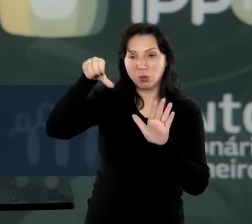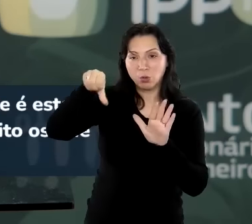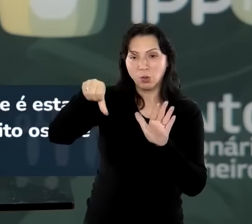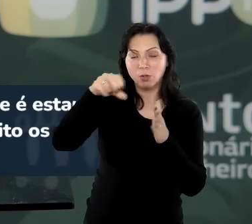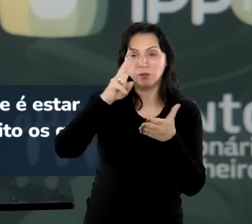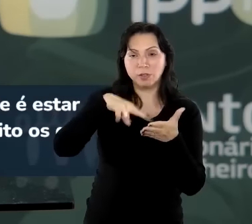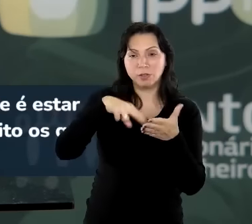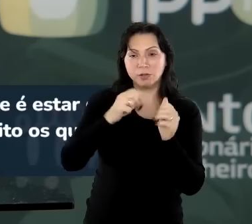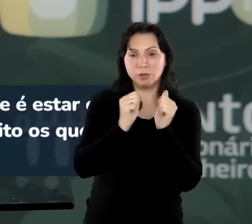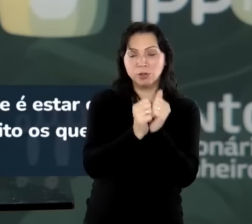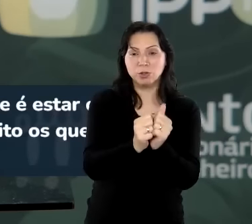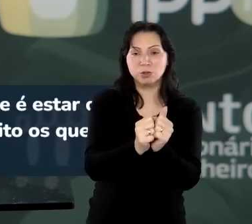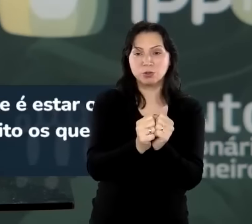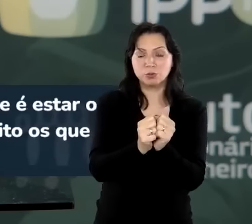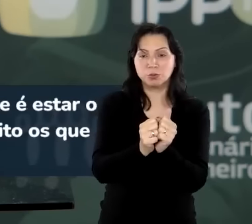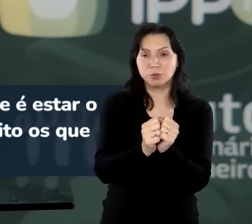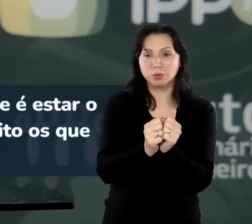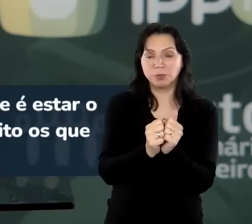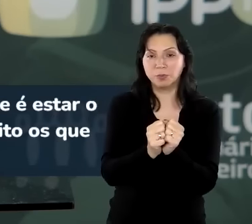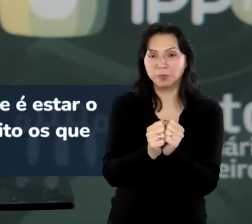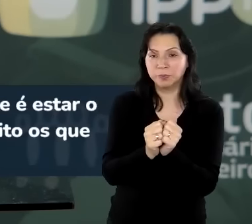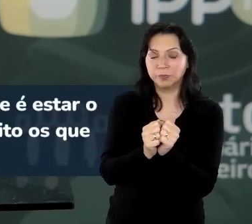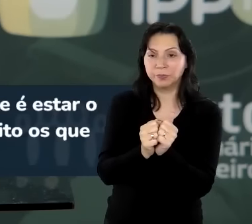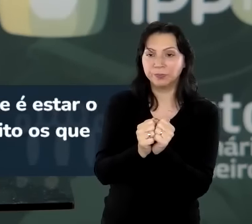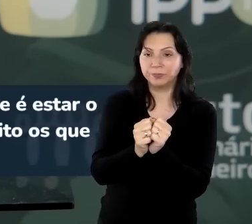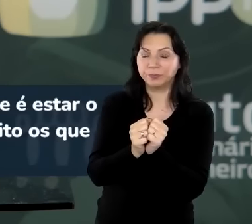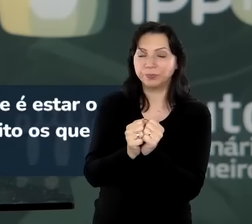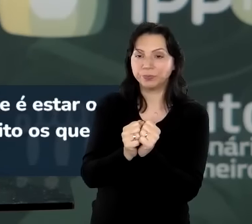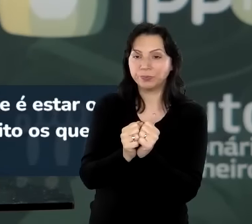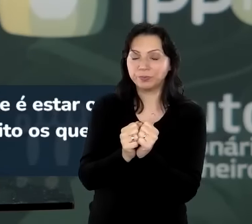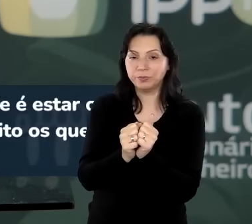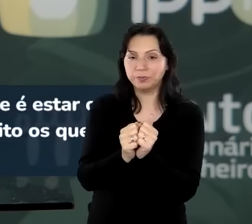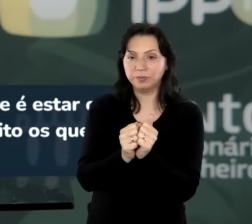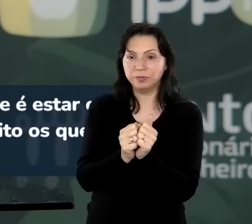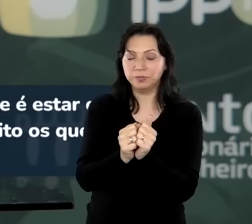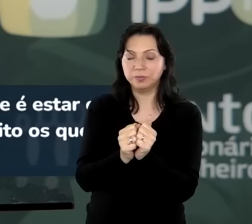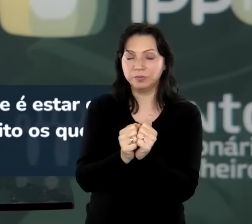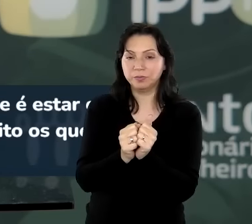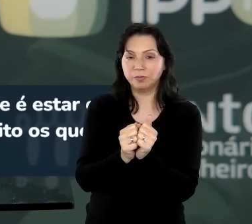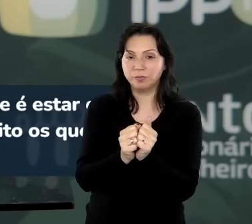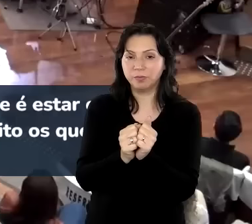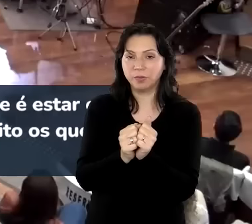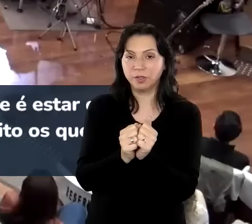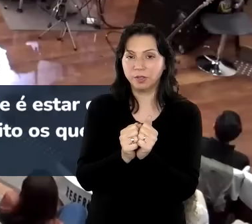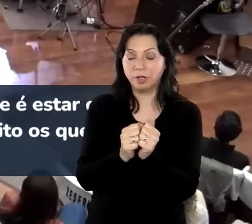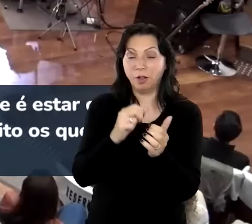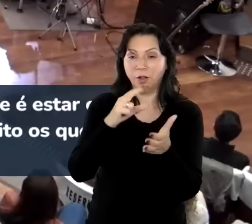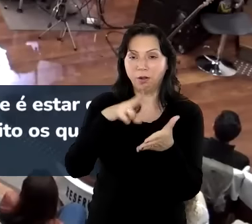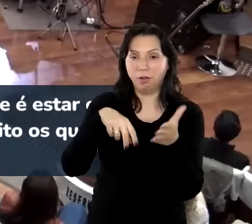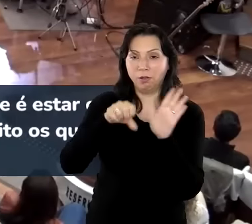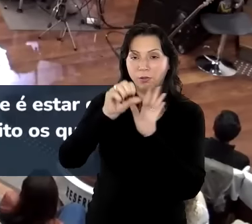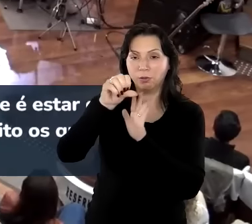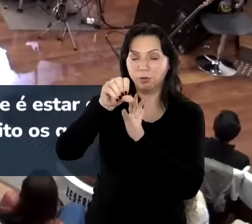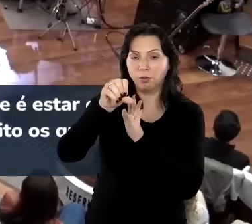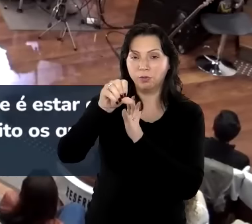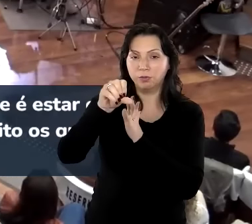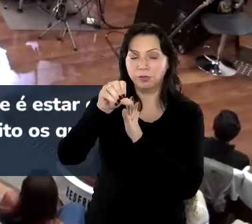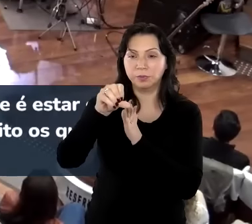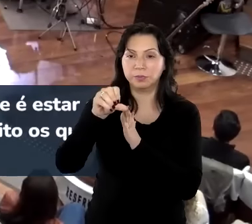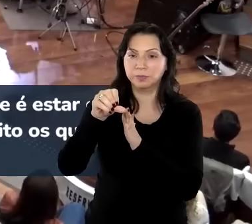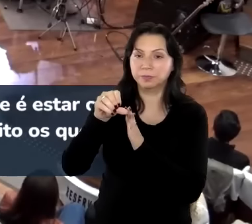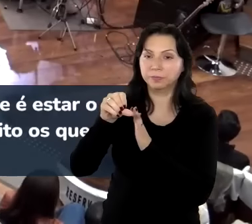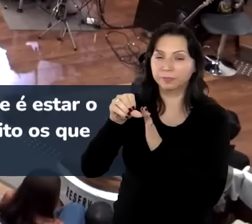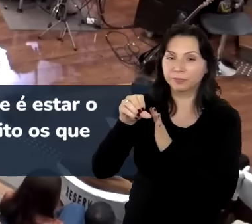porque esse versículo 8 está como que uma espécie de sanduíche dentro de duas realidades distintas. Leia o 9 comigo.